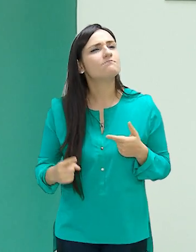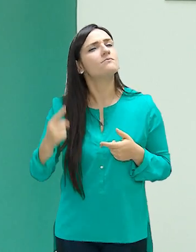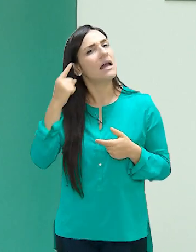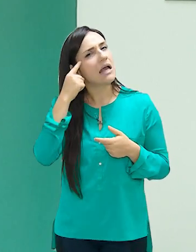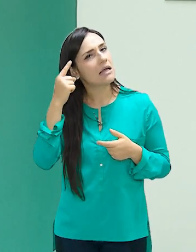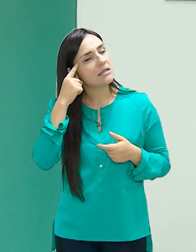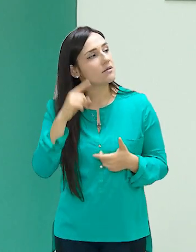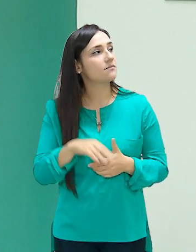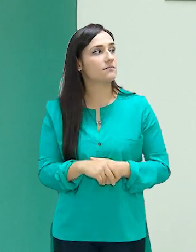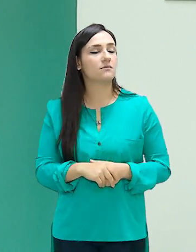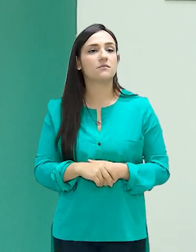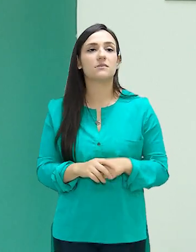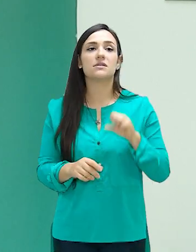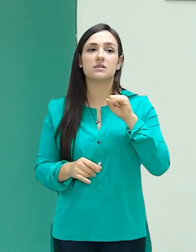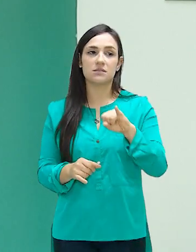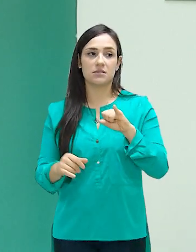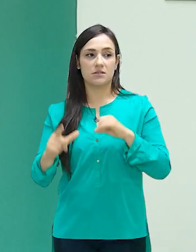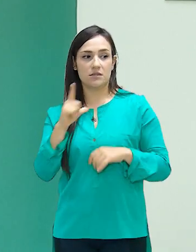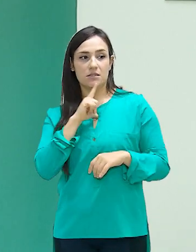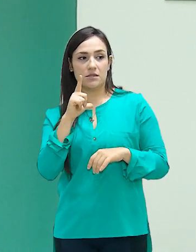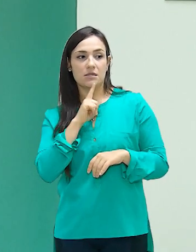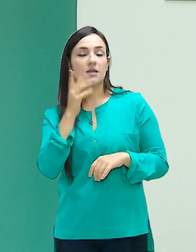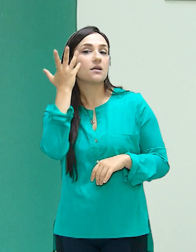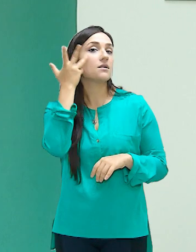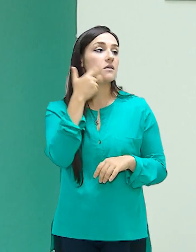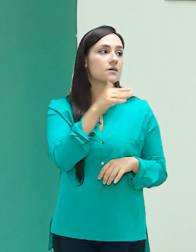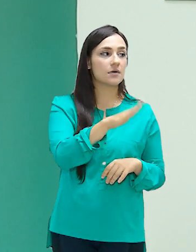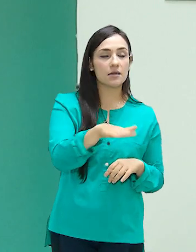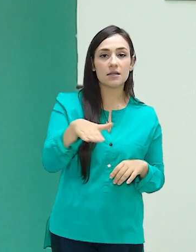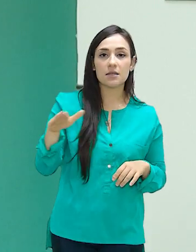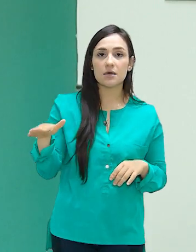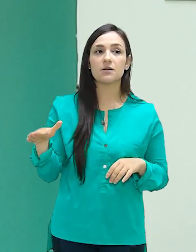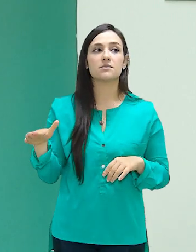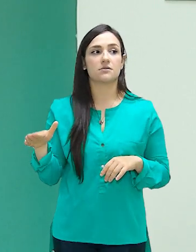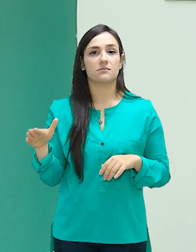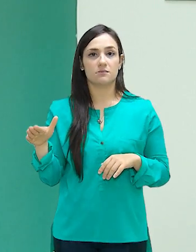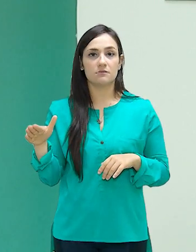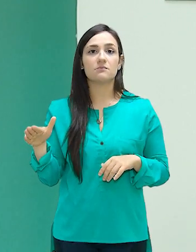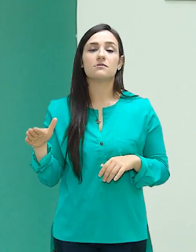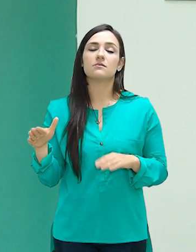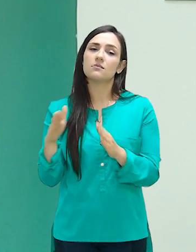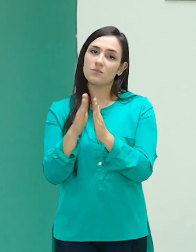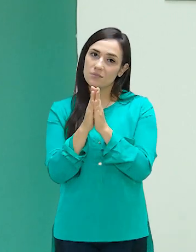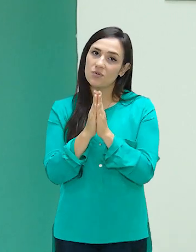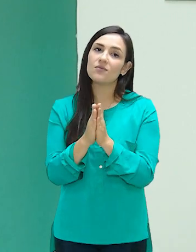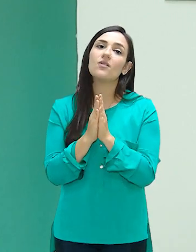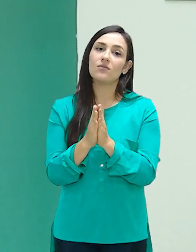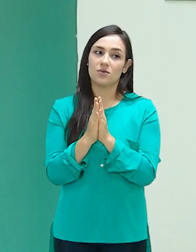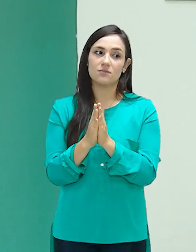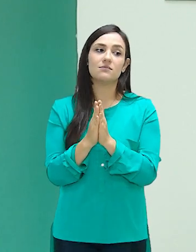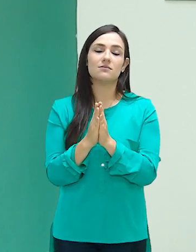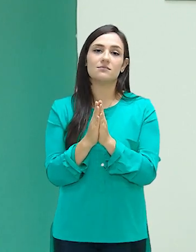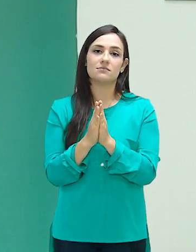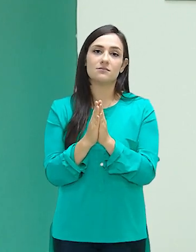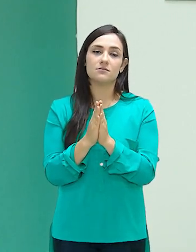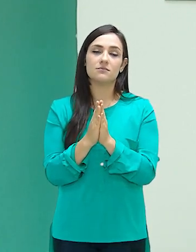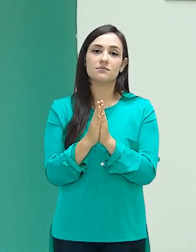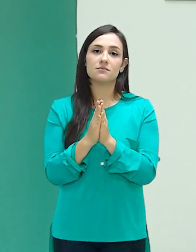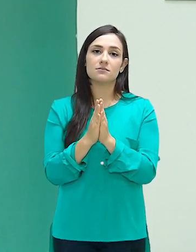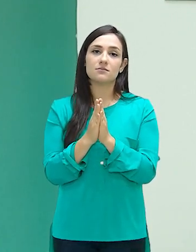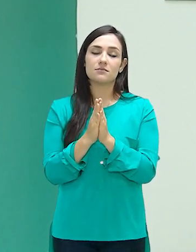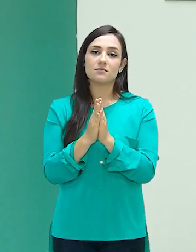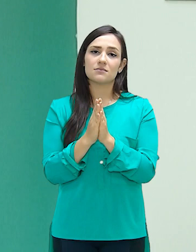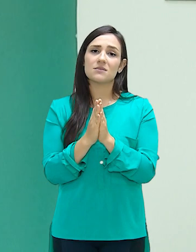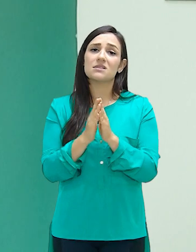Que, principalmente se houver criança, pensa que quanto mais for